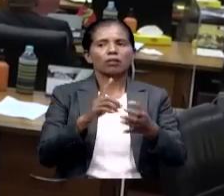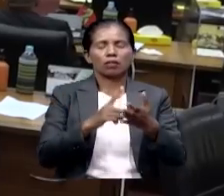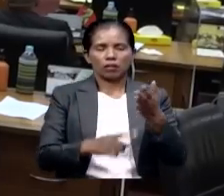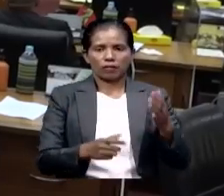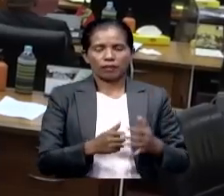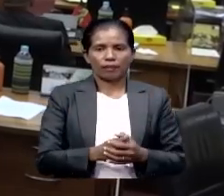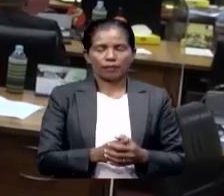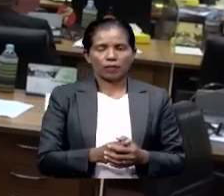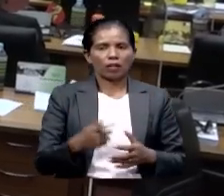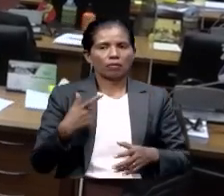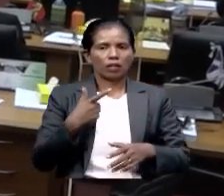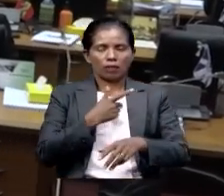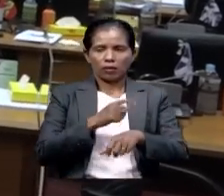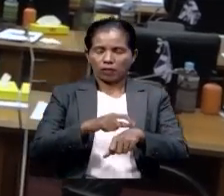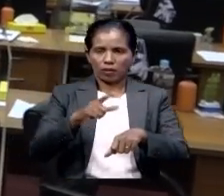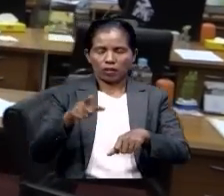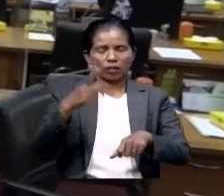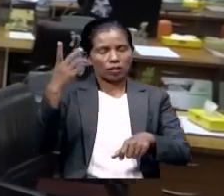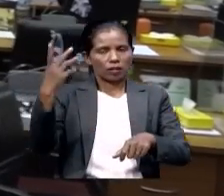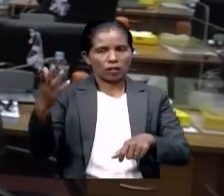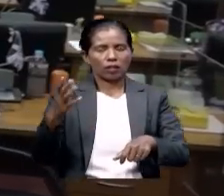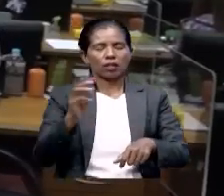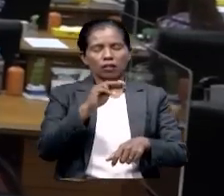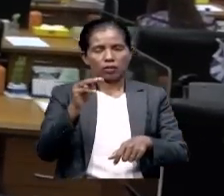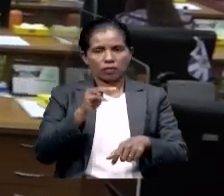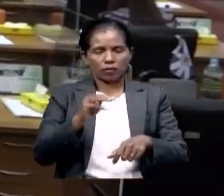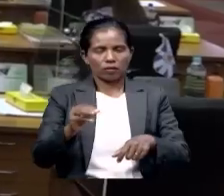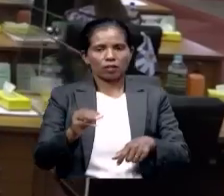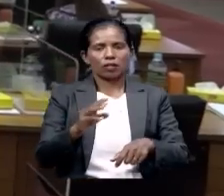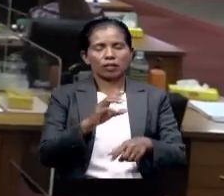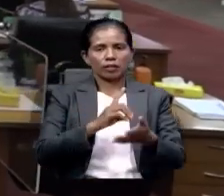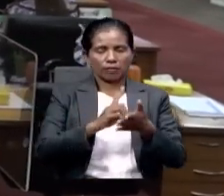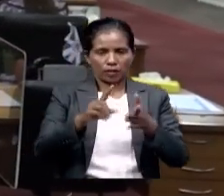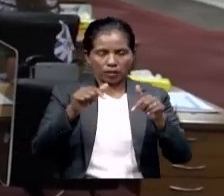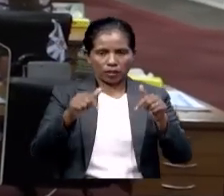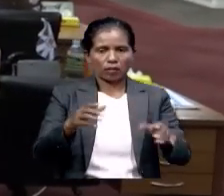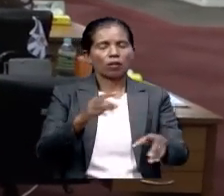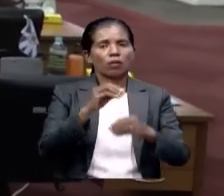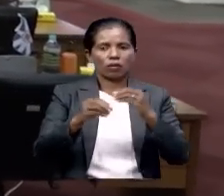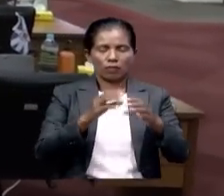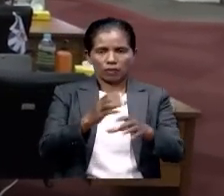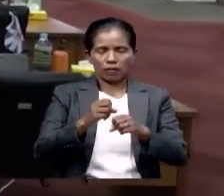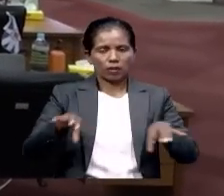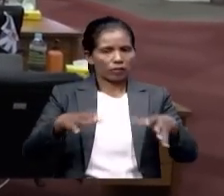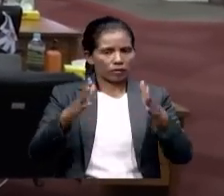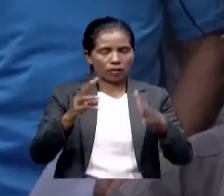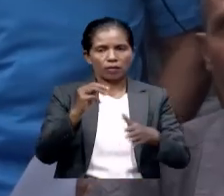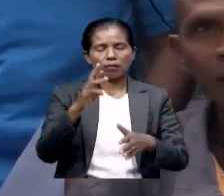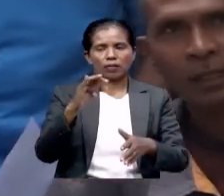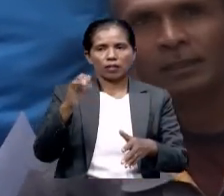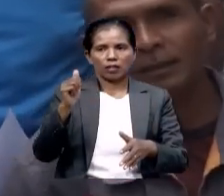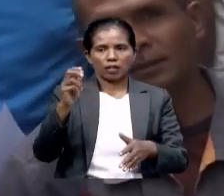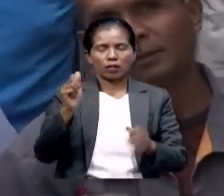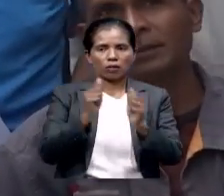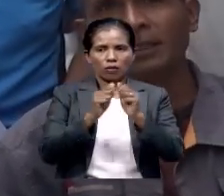do Parlamento Nacional levanta questão na plenária e a segunda-feira semana nem, quando o recrutamento, mas o trabalhador Mariano Corre a